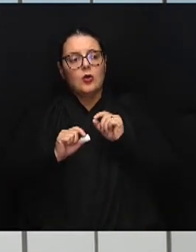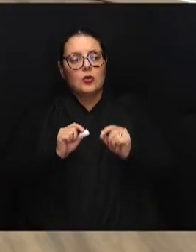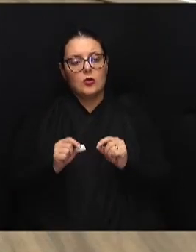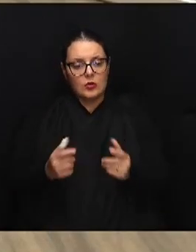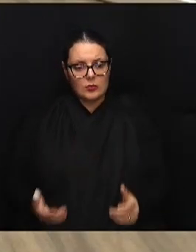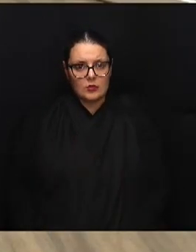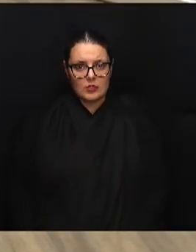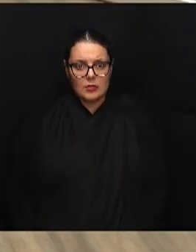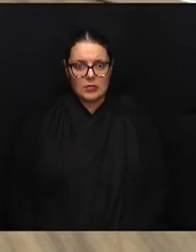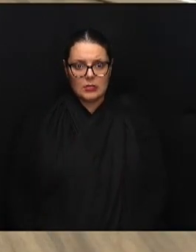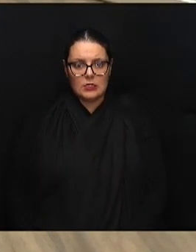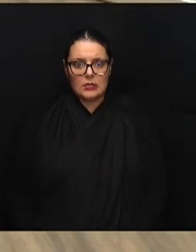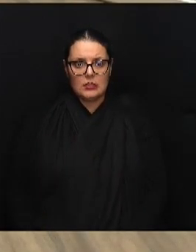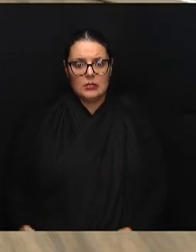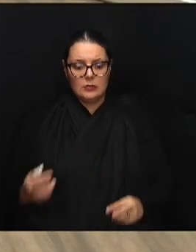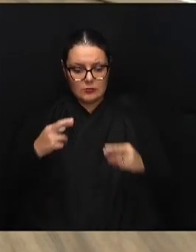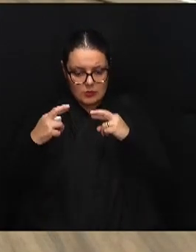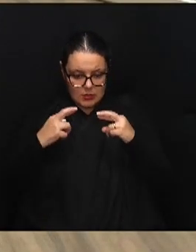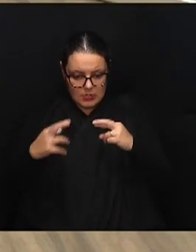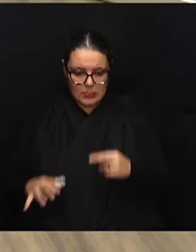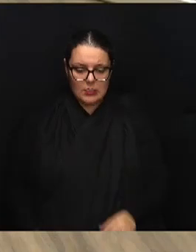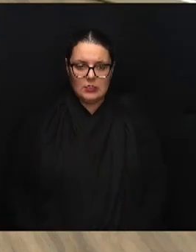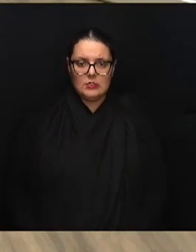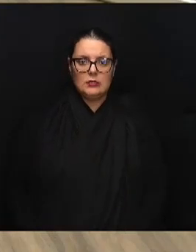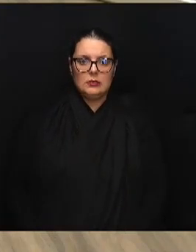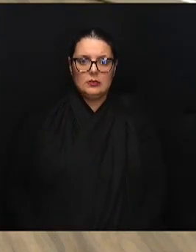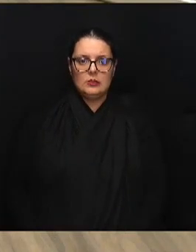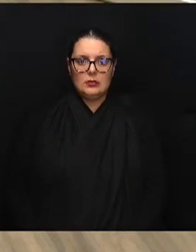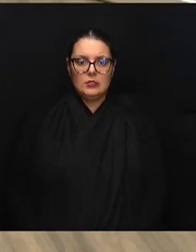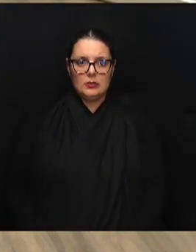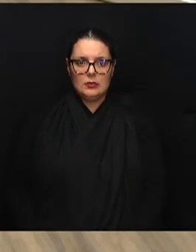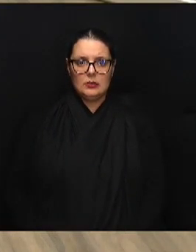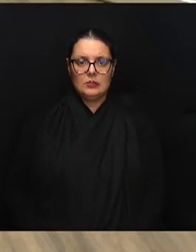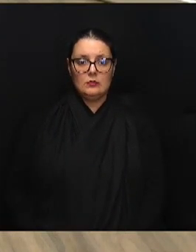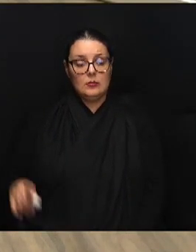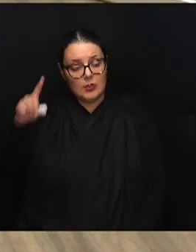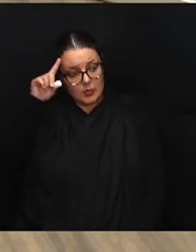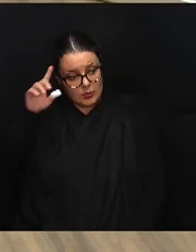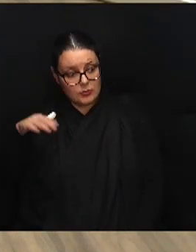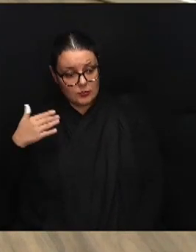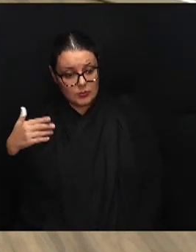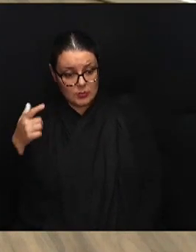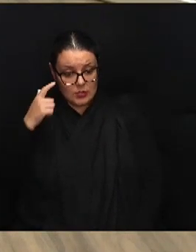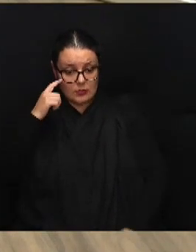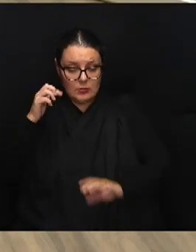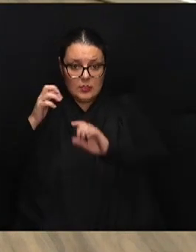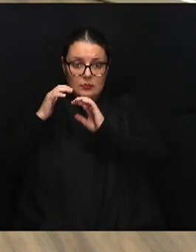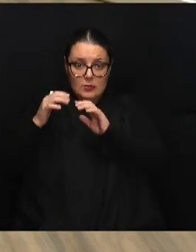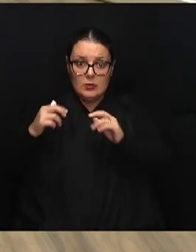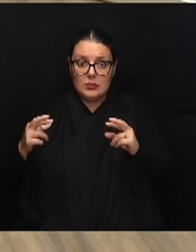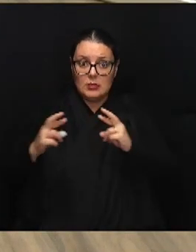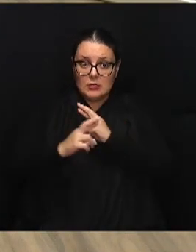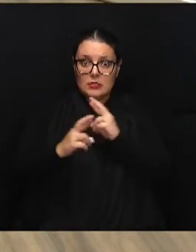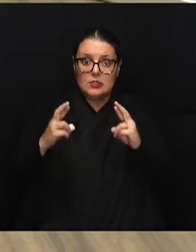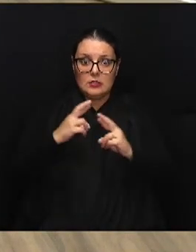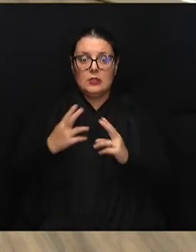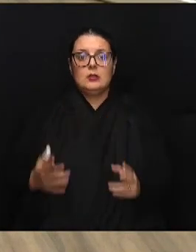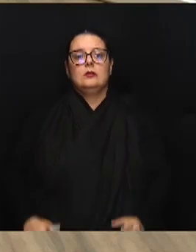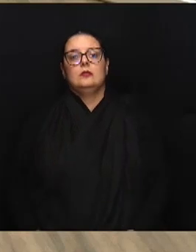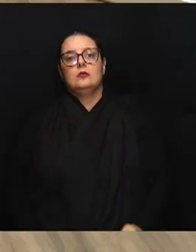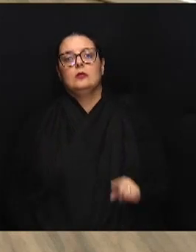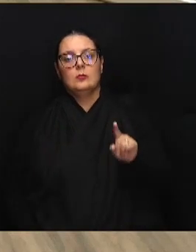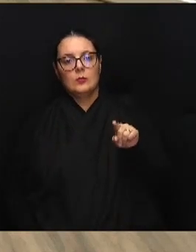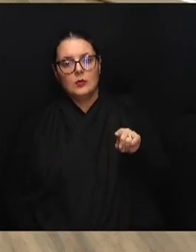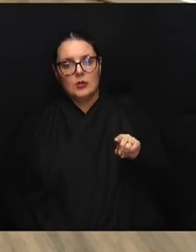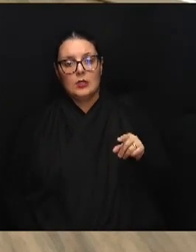que considerar para o dia a dia, né? Pensando nessas relações, porque assim, isso ainda tem